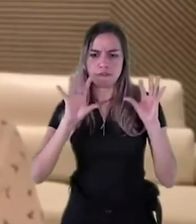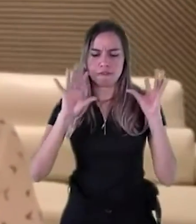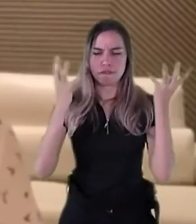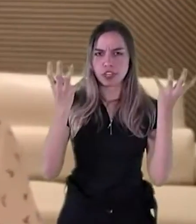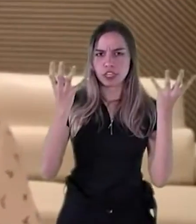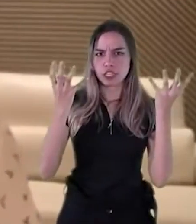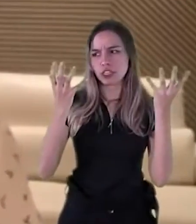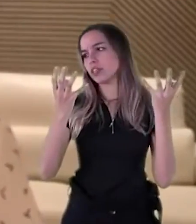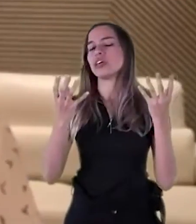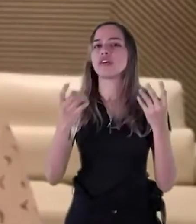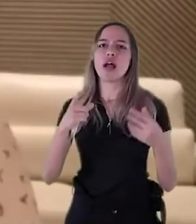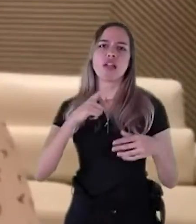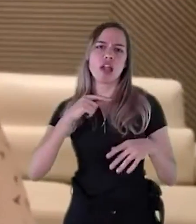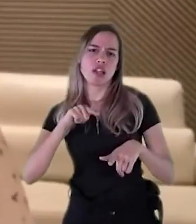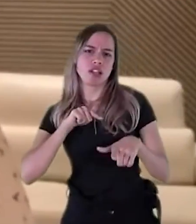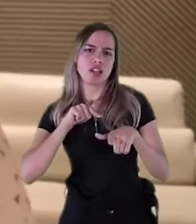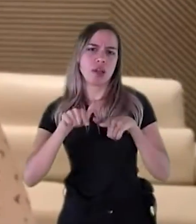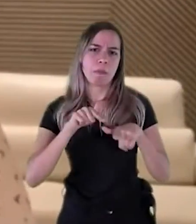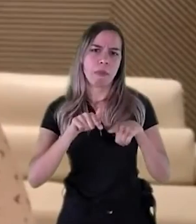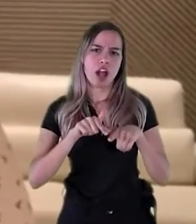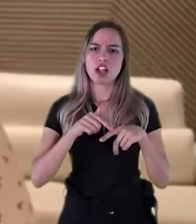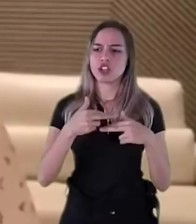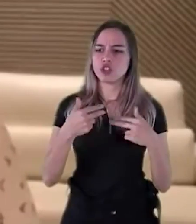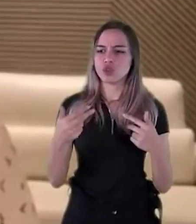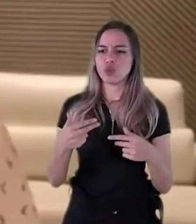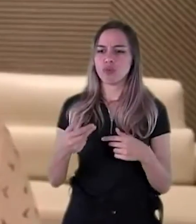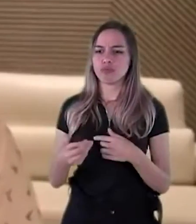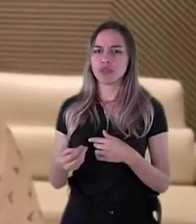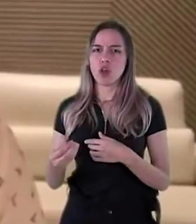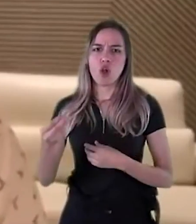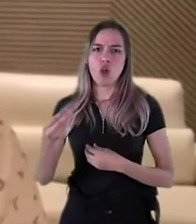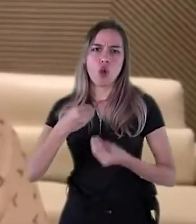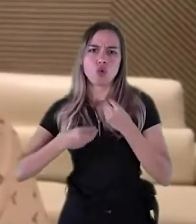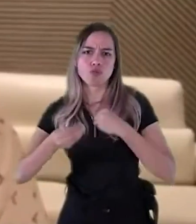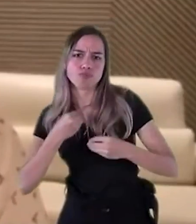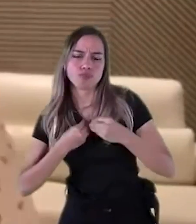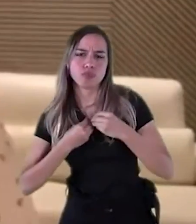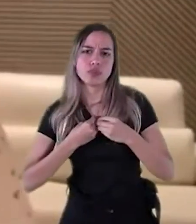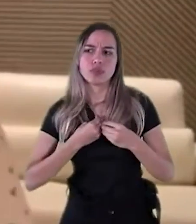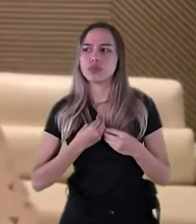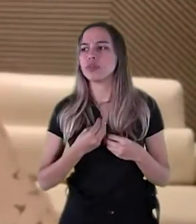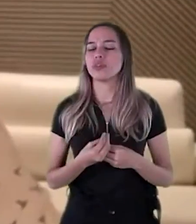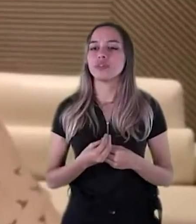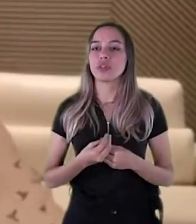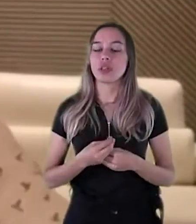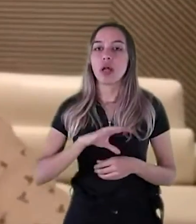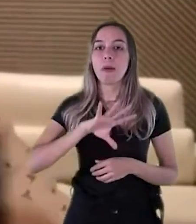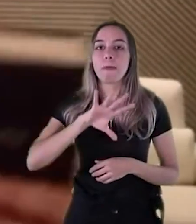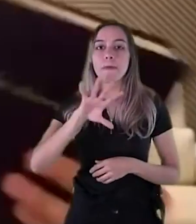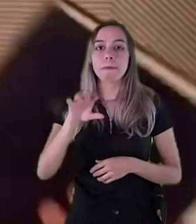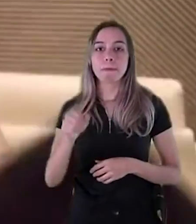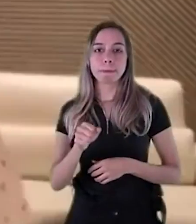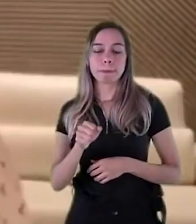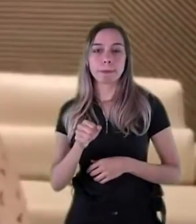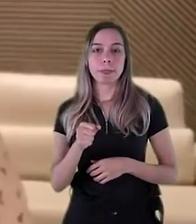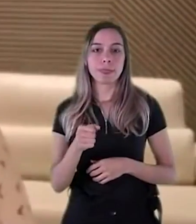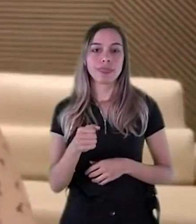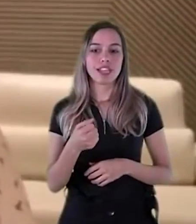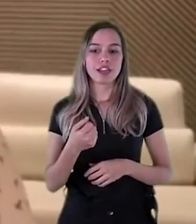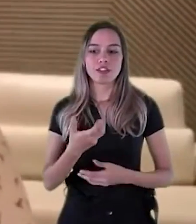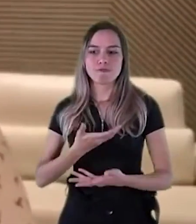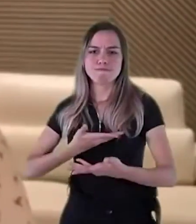nós temos o nosso trabalho. Se você pegar o contexto, a ambiência afetiva de uma pessoa, existem